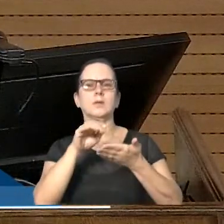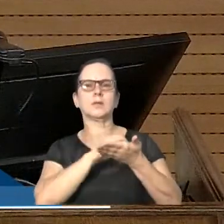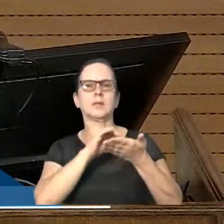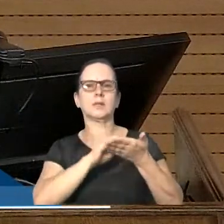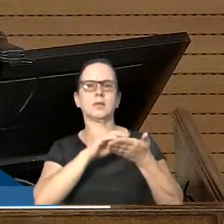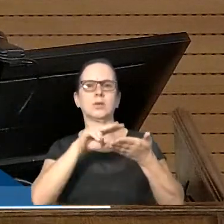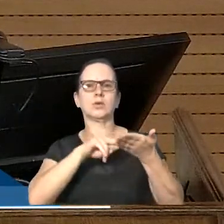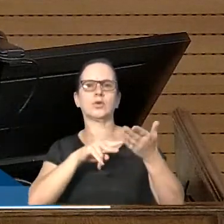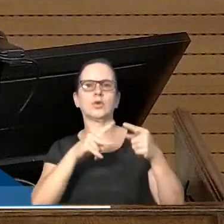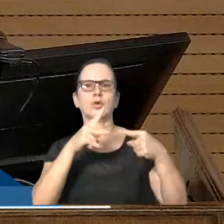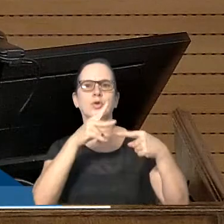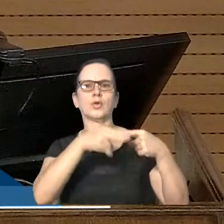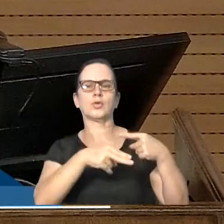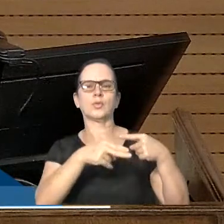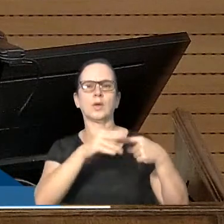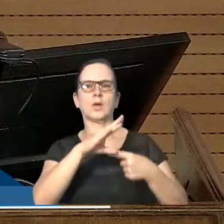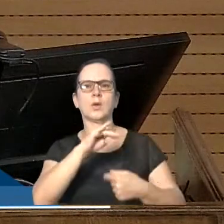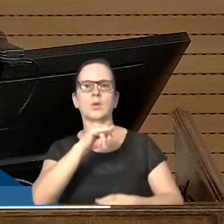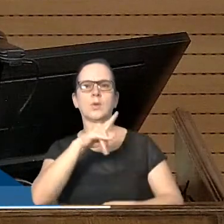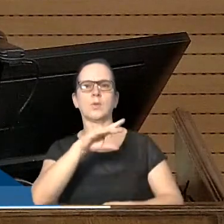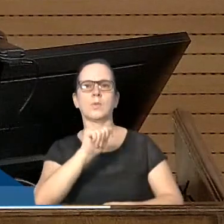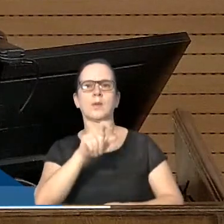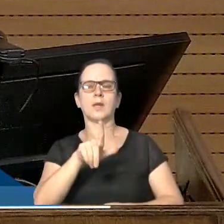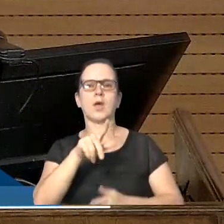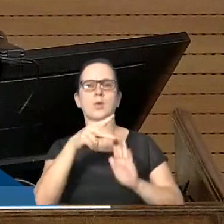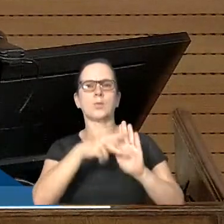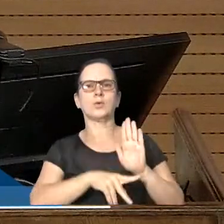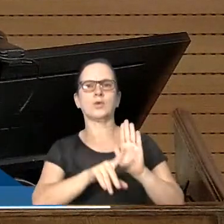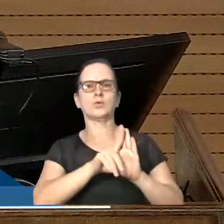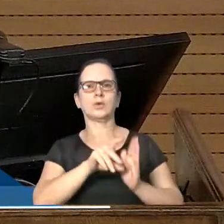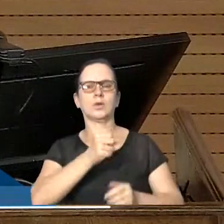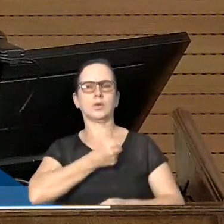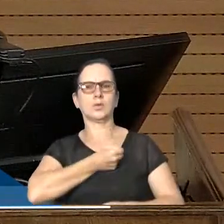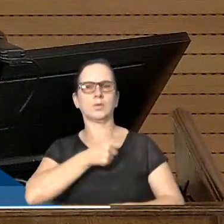leitura das razões do veto parcial aposto ao projeto de lei número